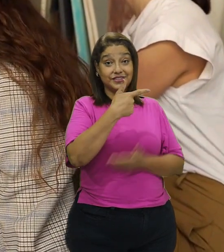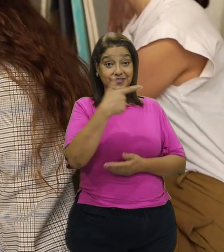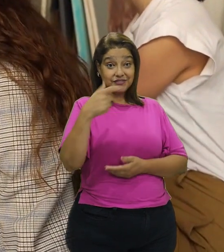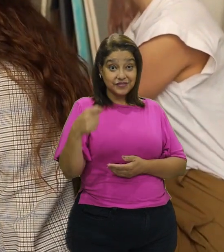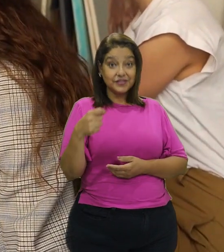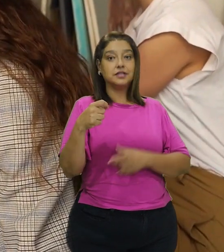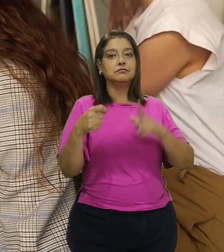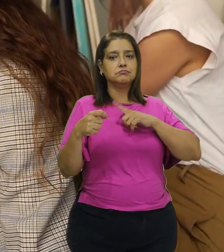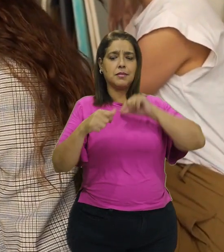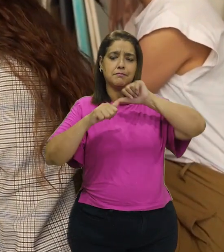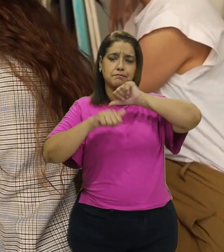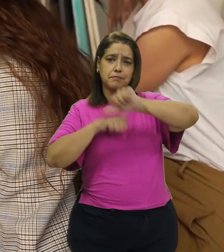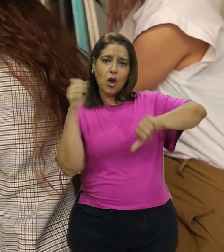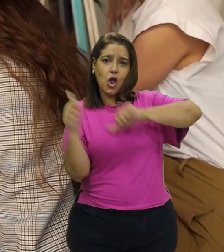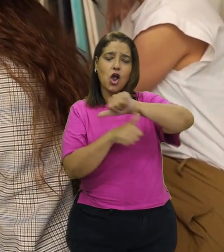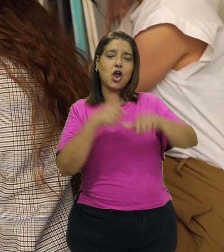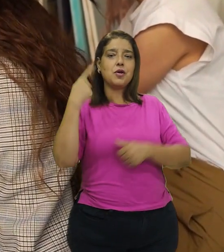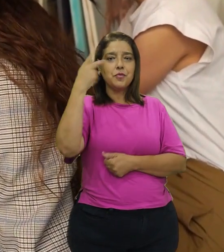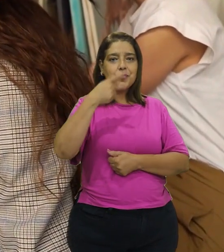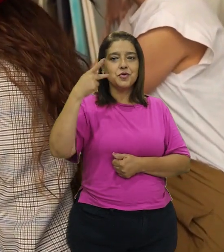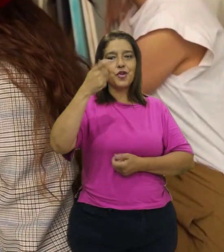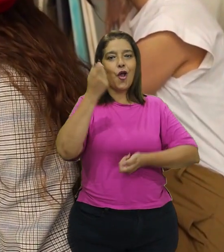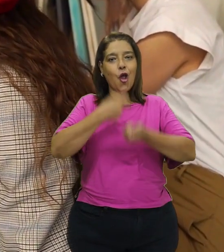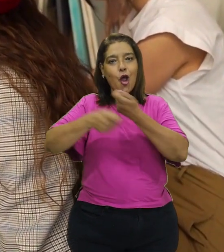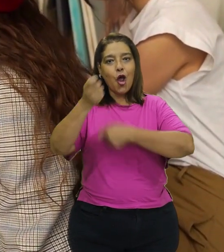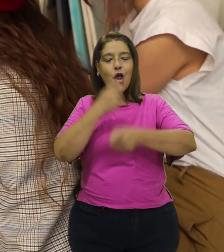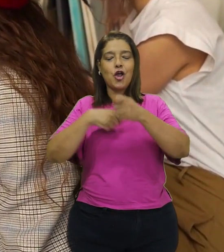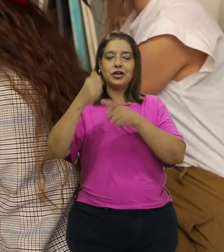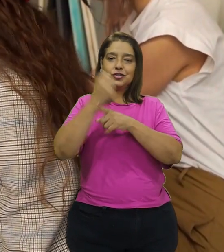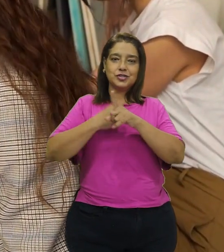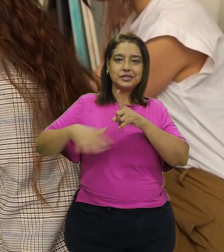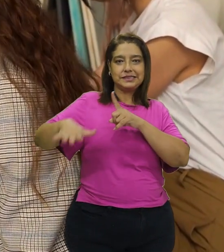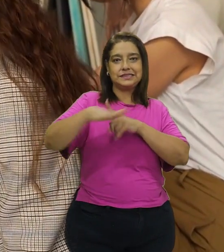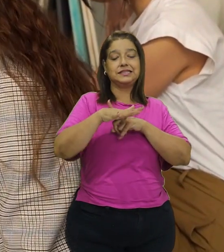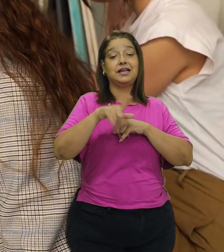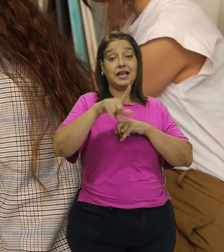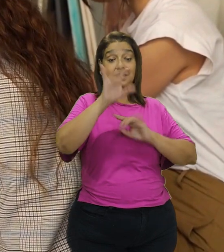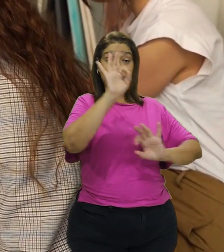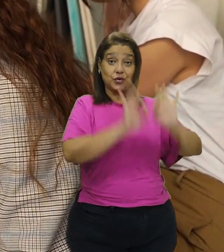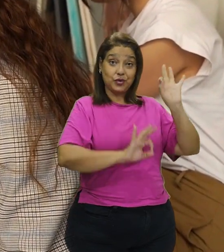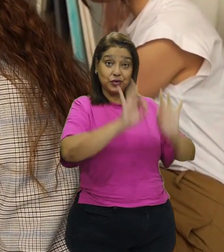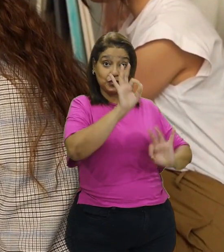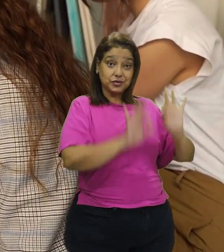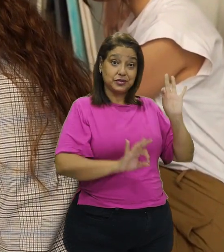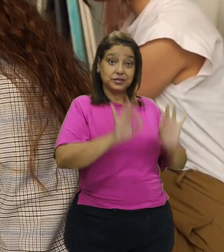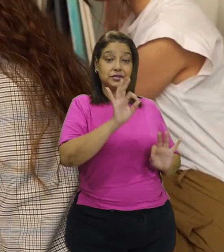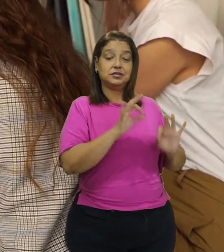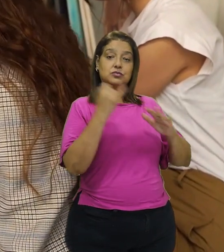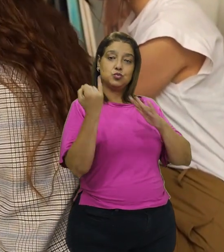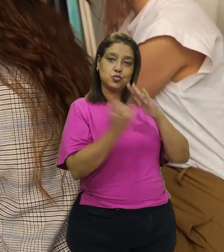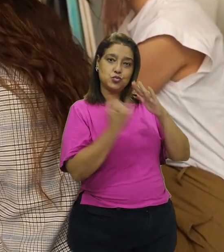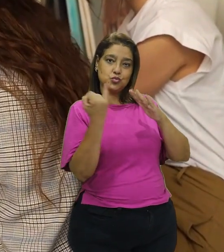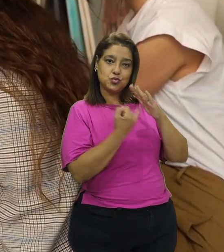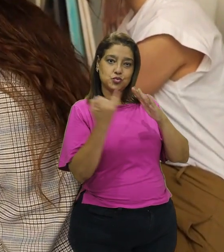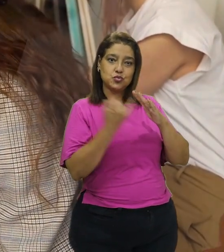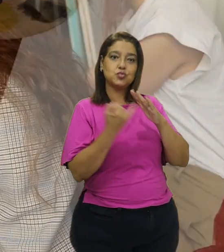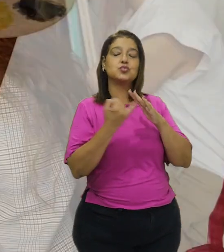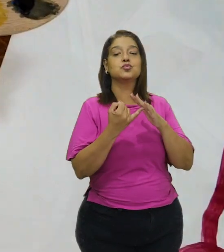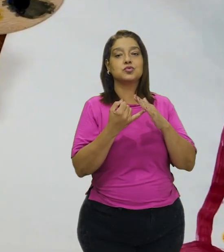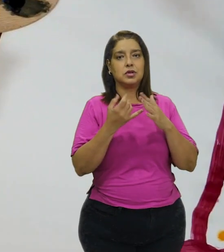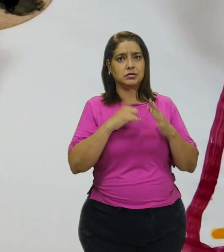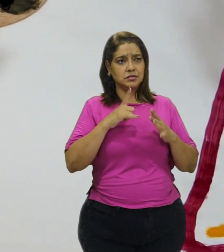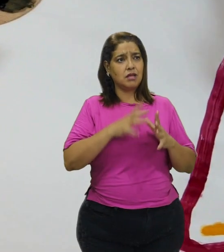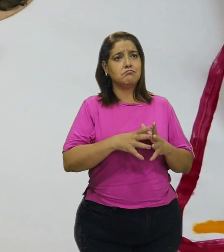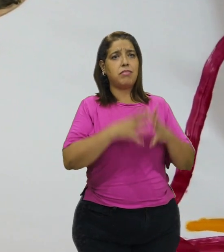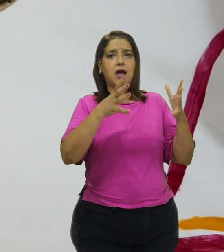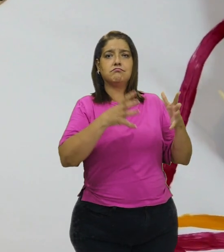de transformações políticas, econômicas e sociais. A urbanização e a industrialização estavam